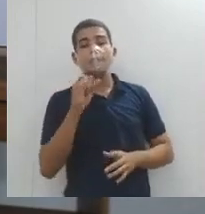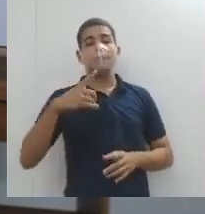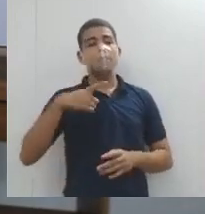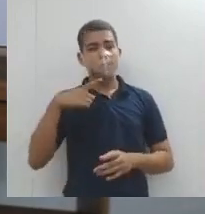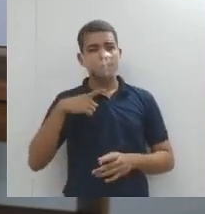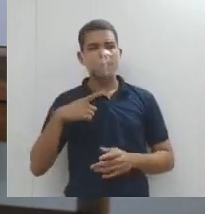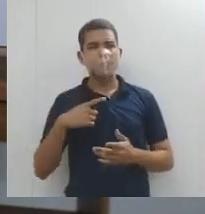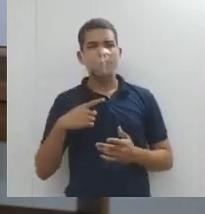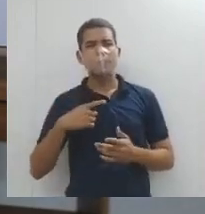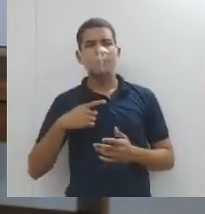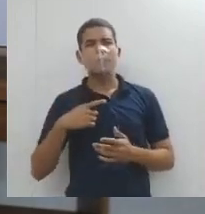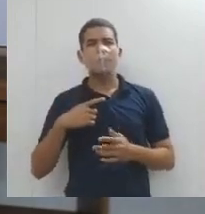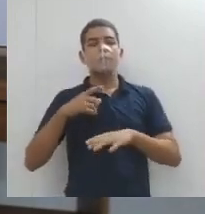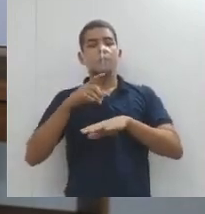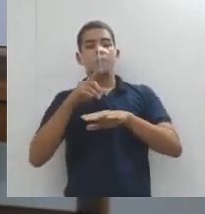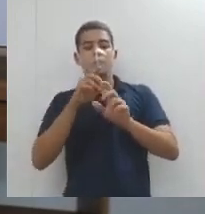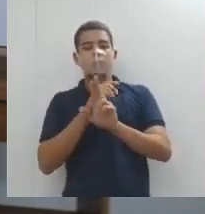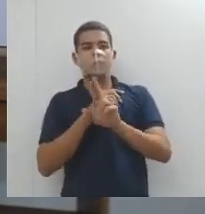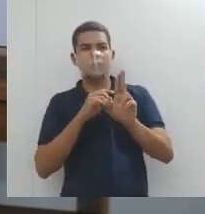caso aí ele é chamado de